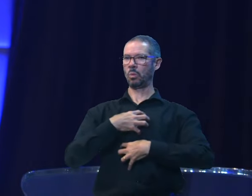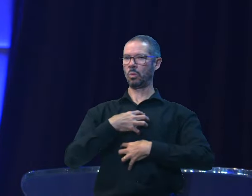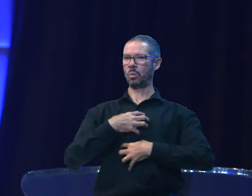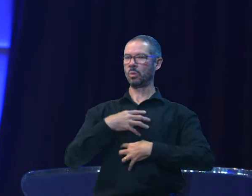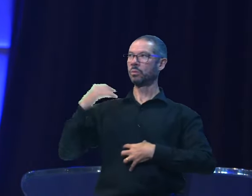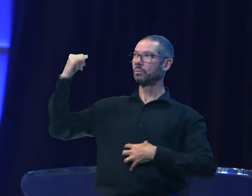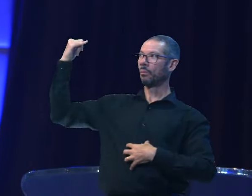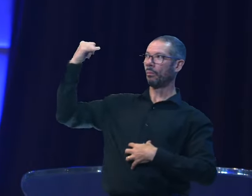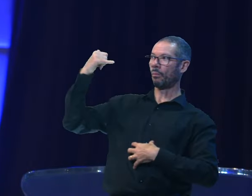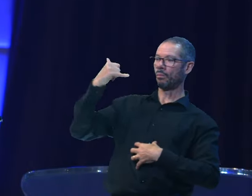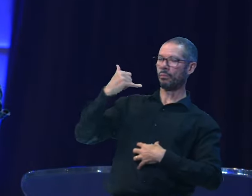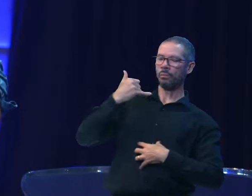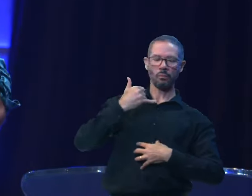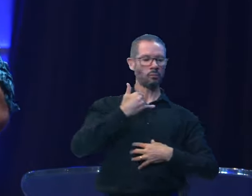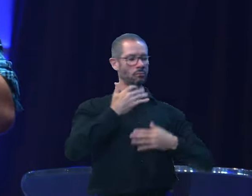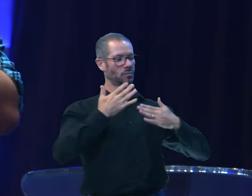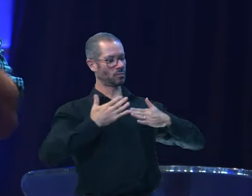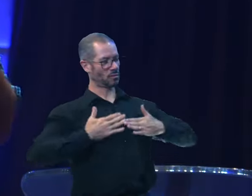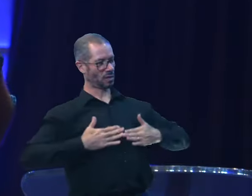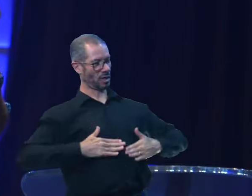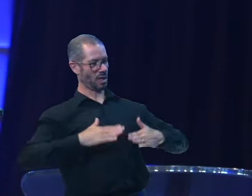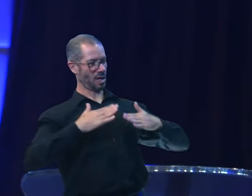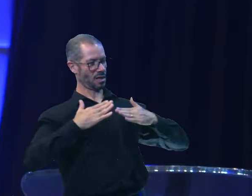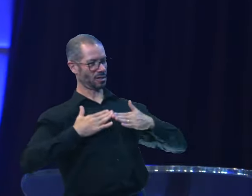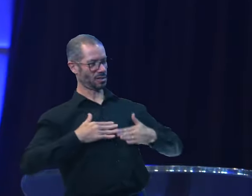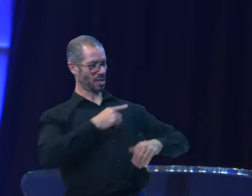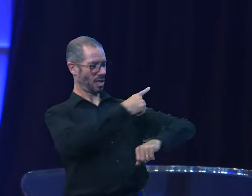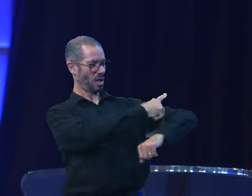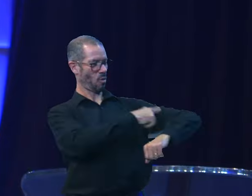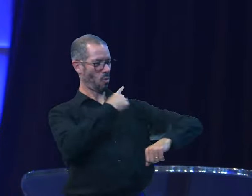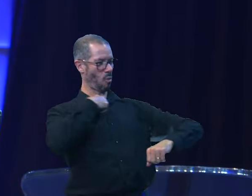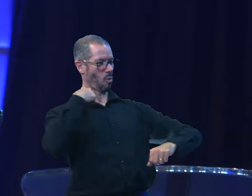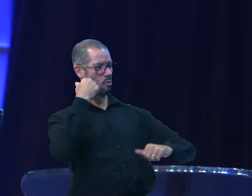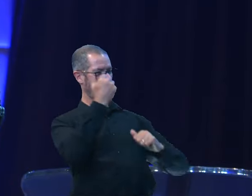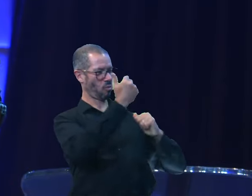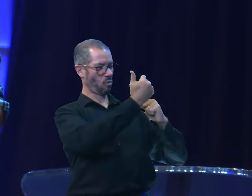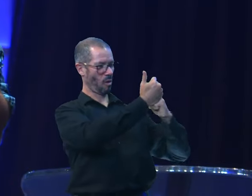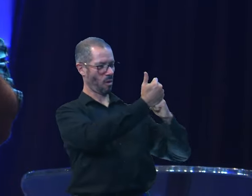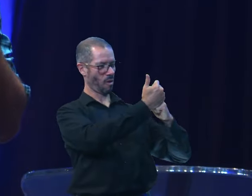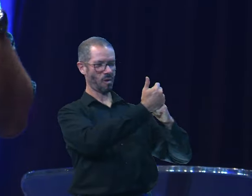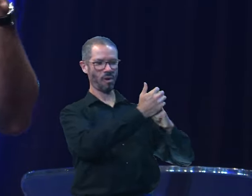descansa. Tira a camiseta do esmilinguido.